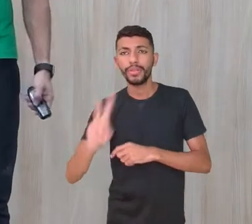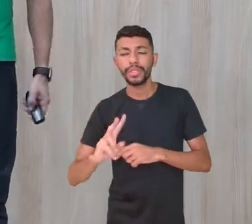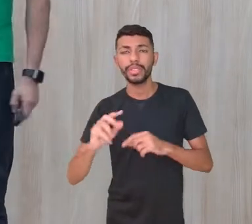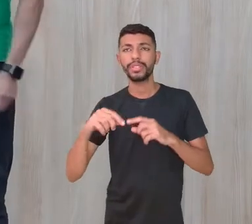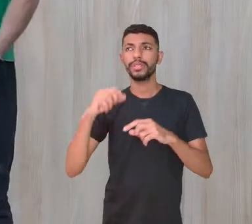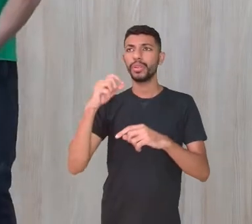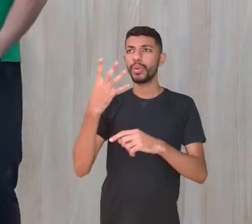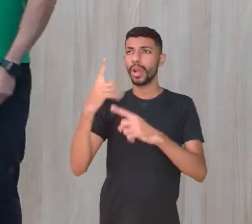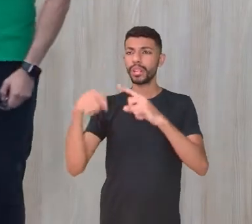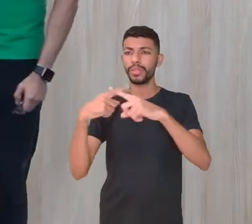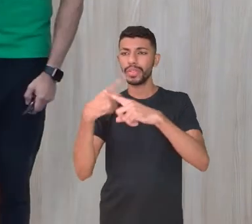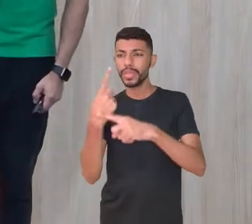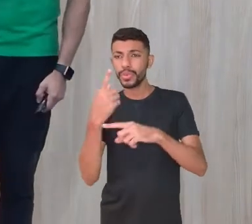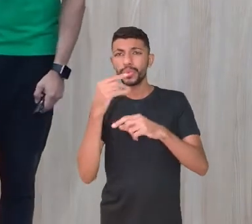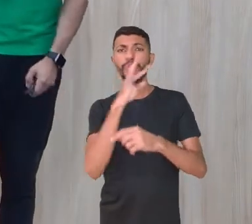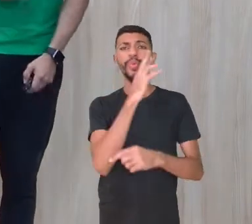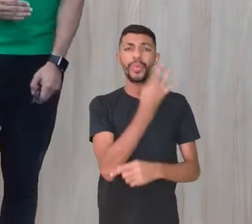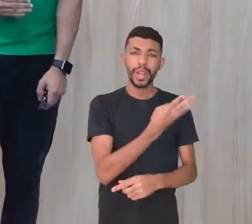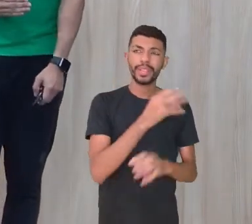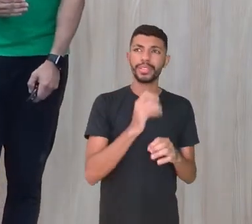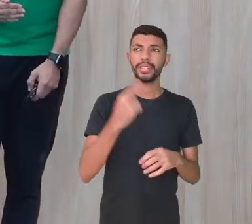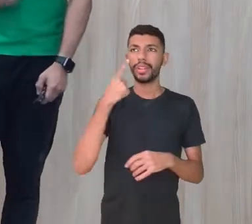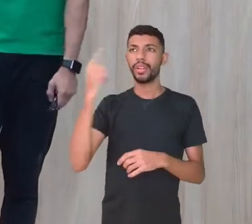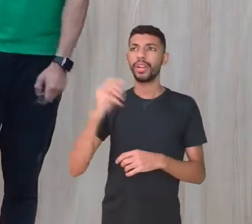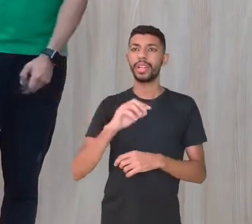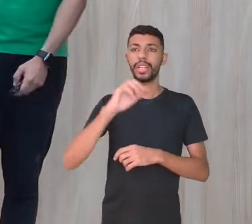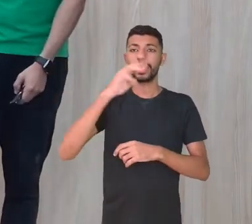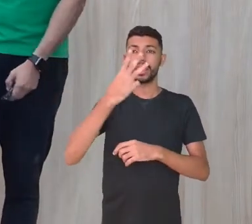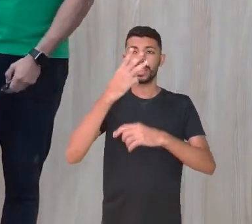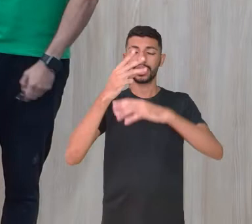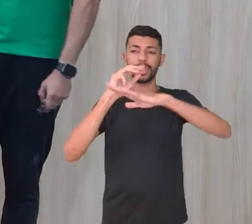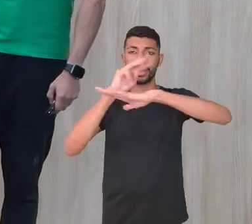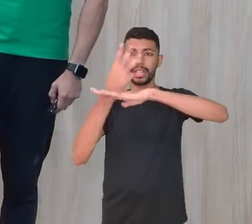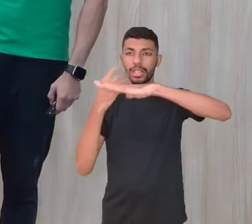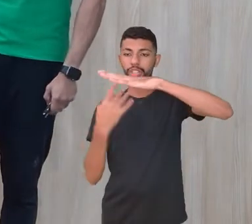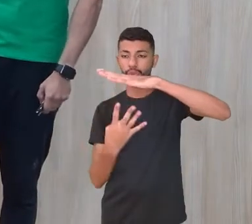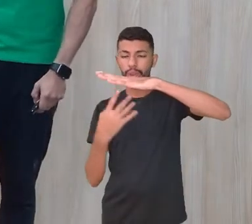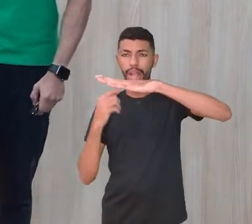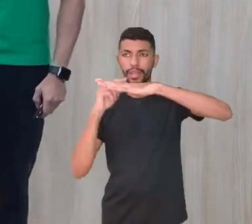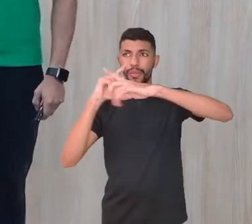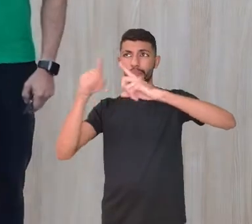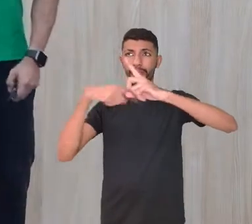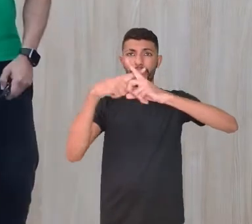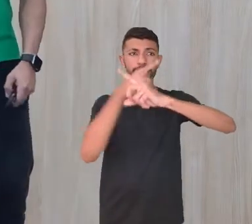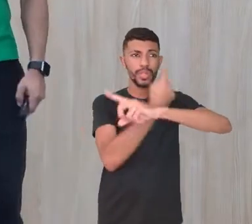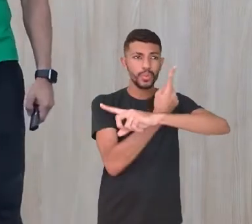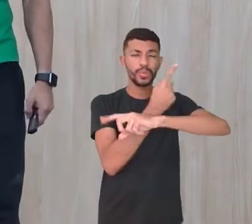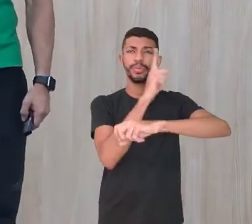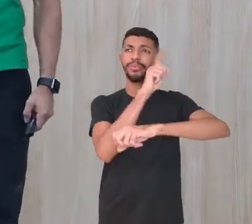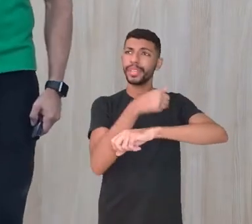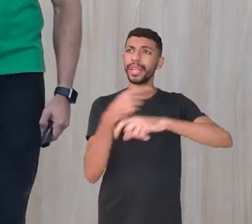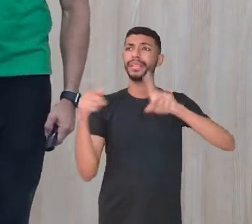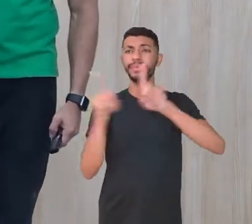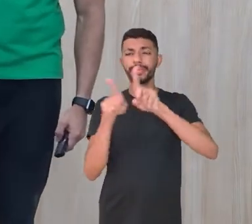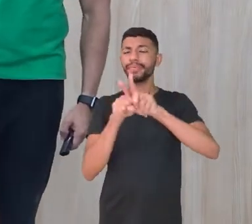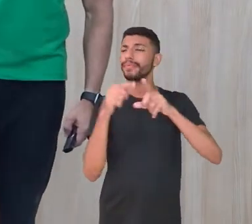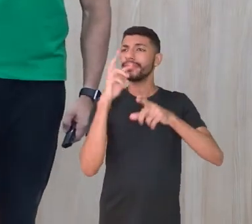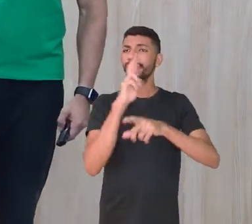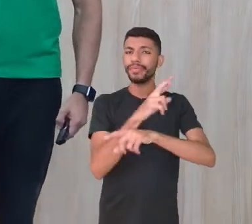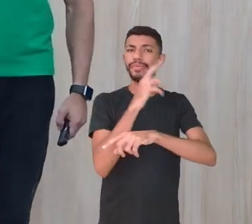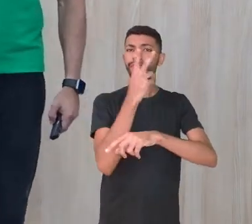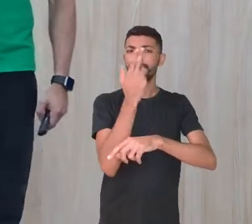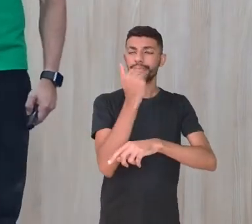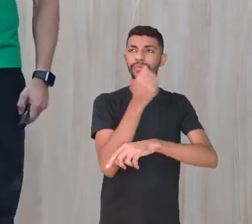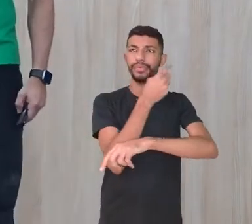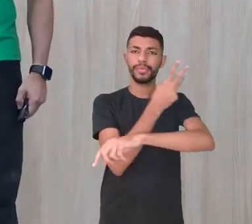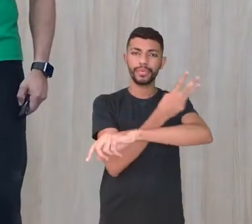ficar o 4. Eu vou repetir o 3/4 uma vez, que também vai dar igual a 3/4, certo?